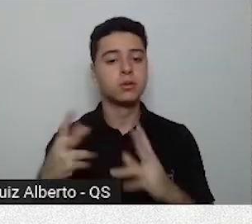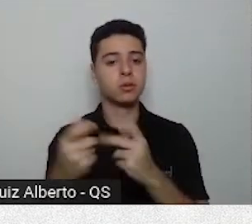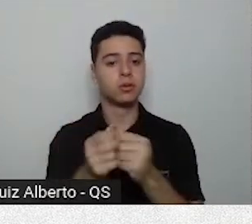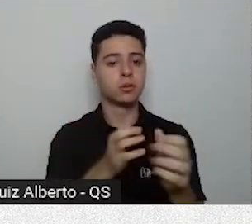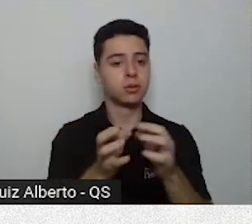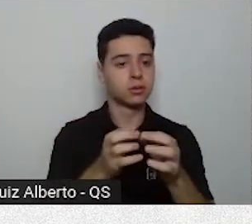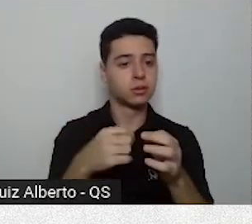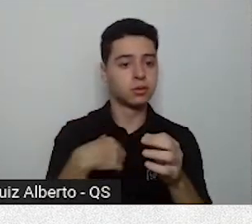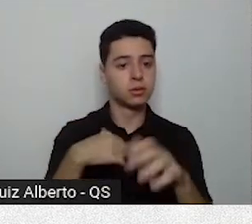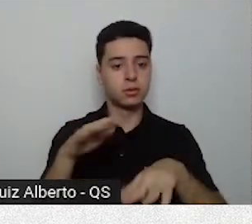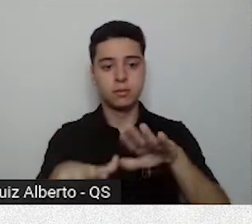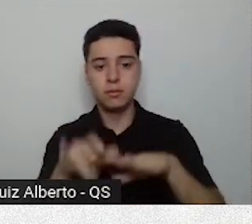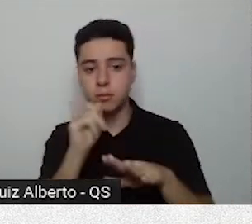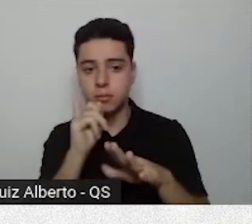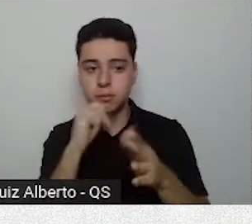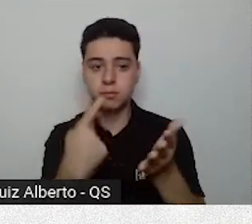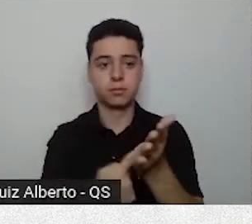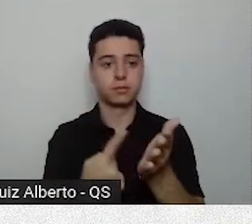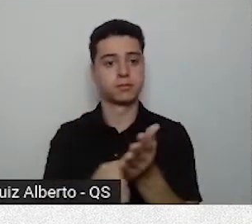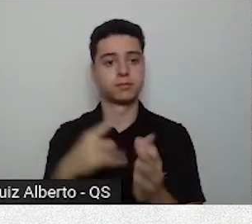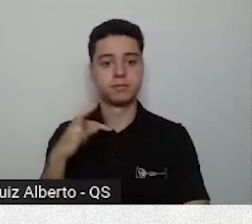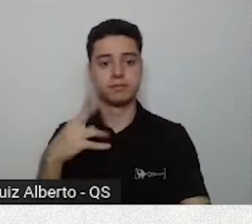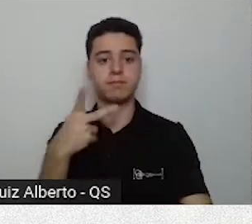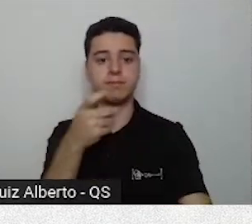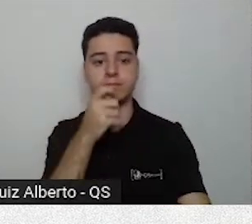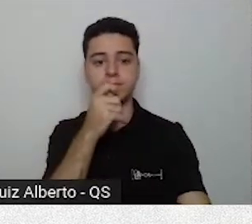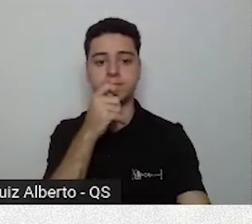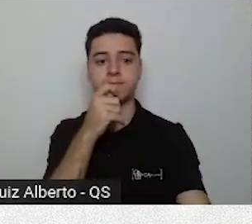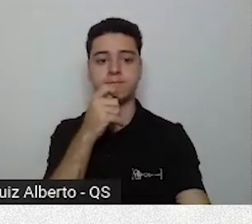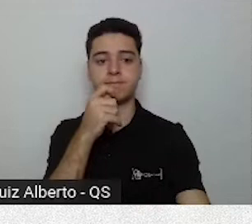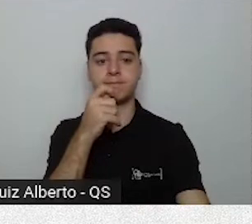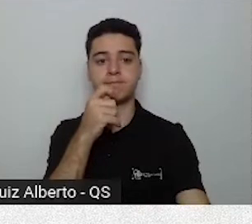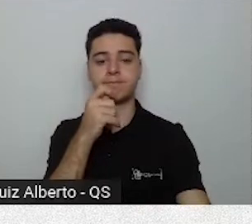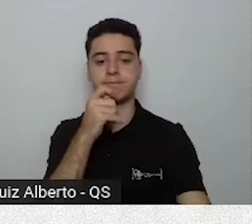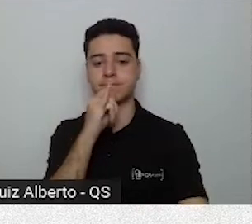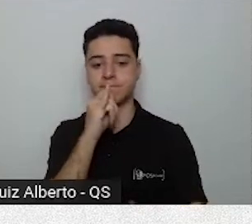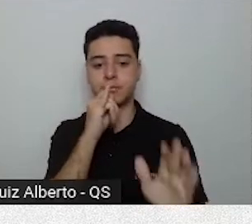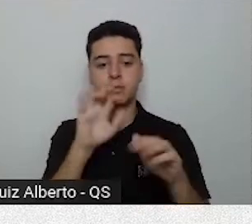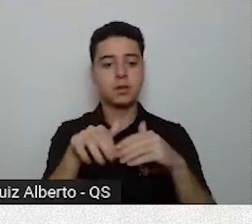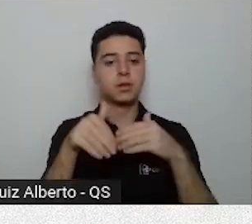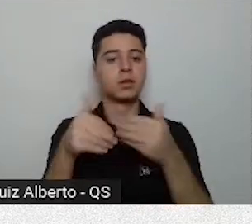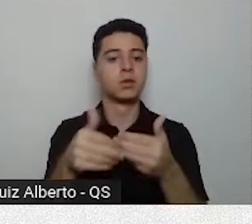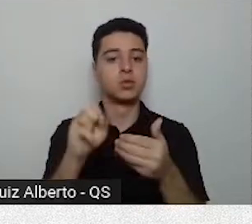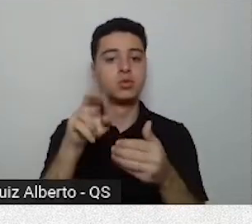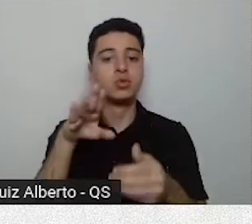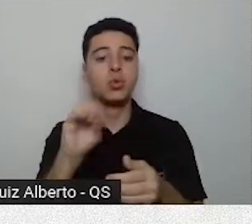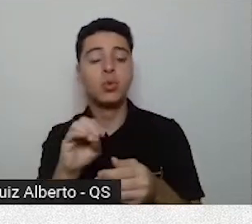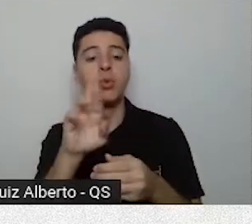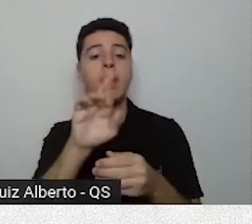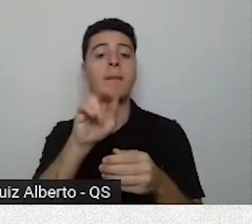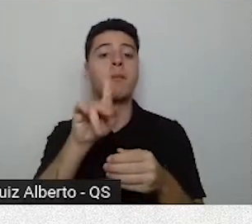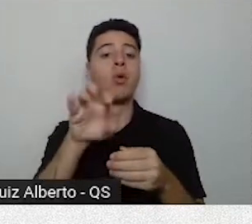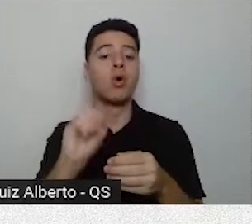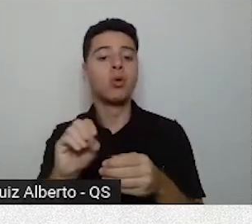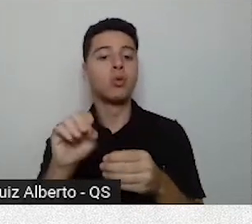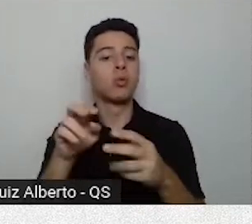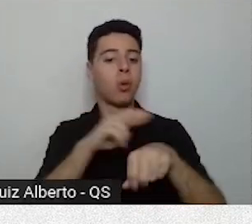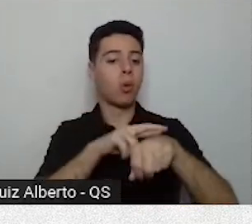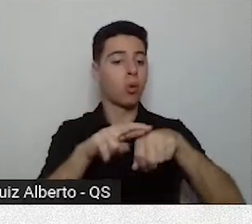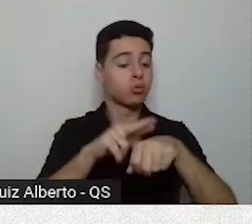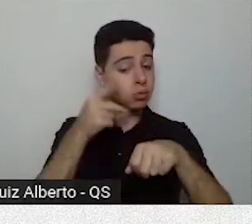da combinação que você usa com o suco do repolho roxo, você pode conseguir também um tom de